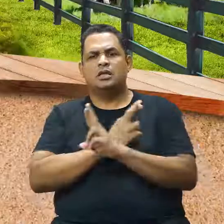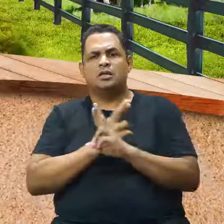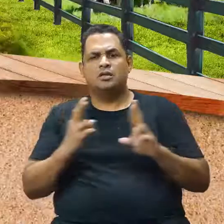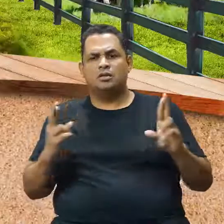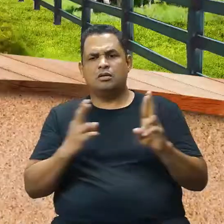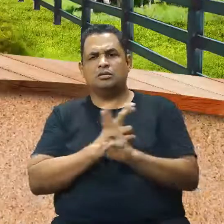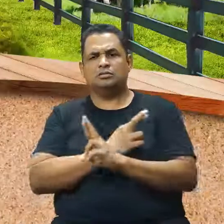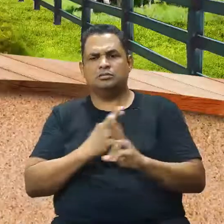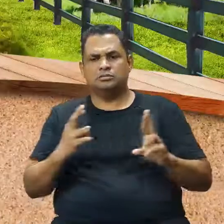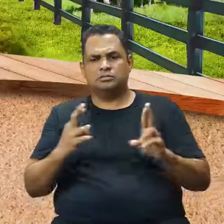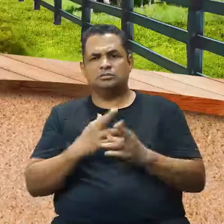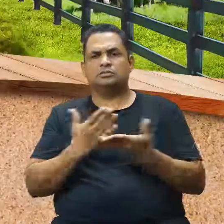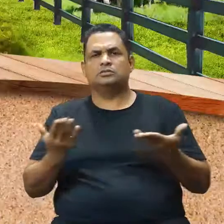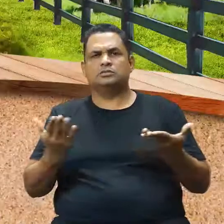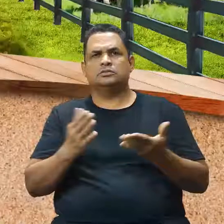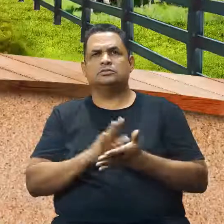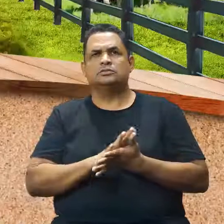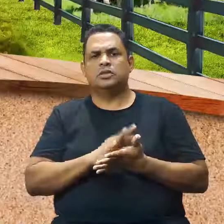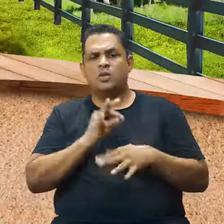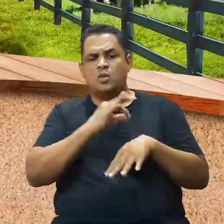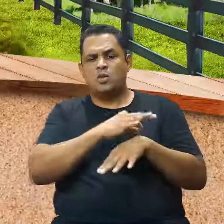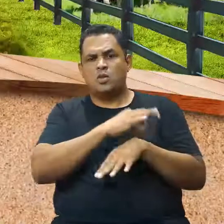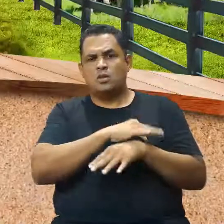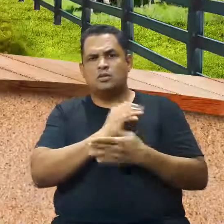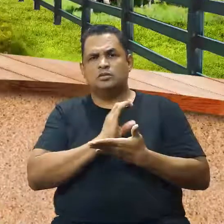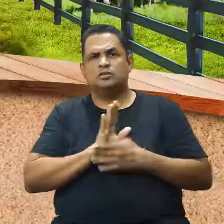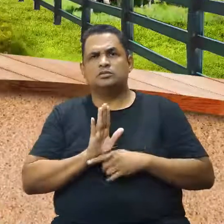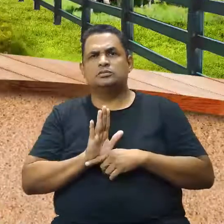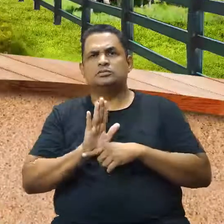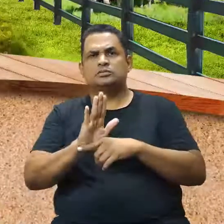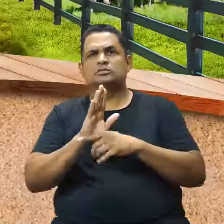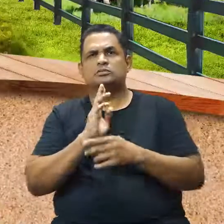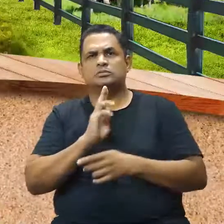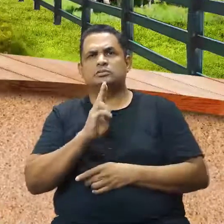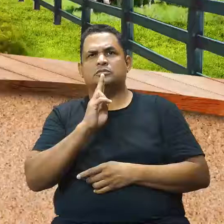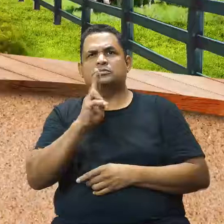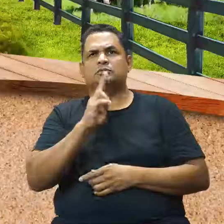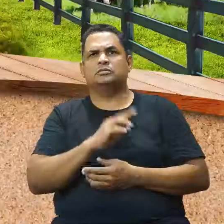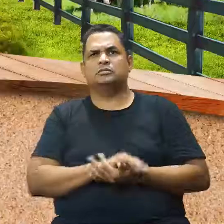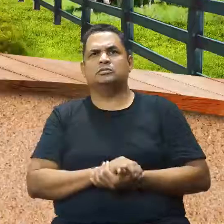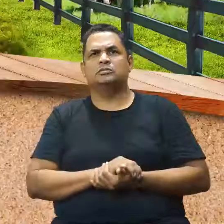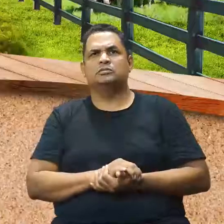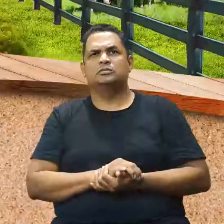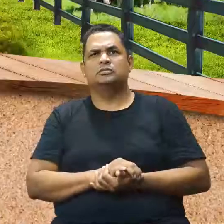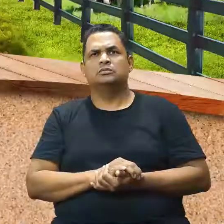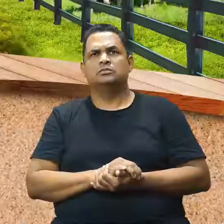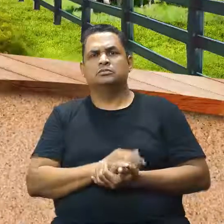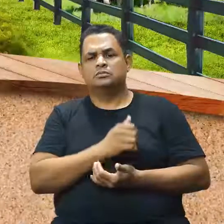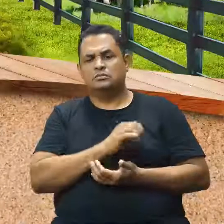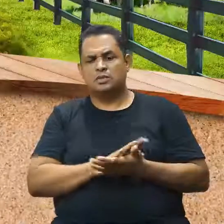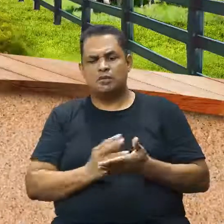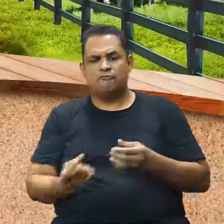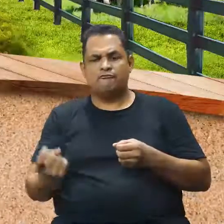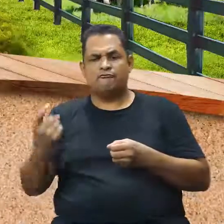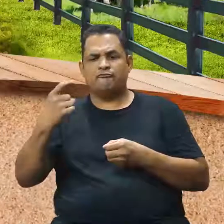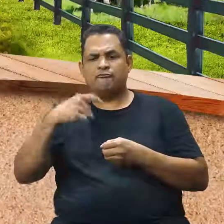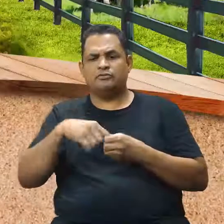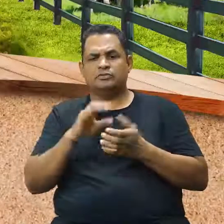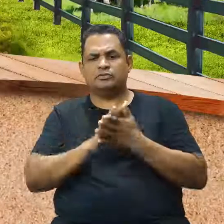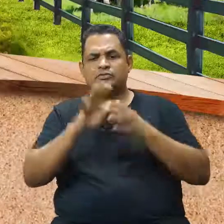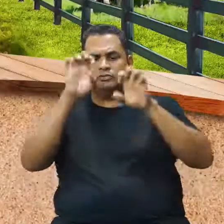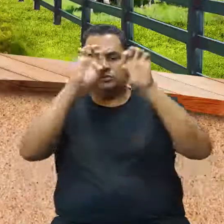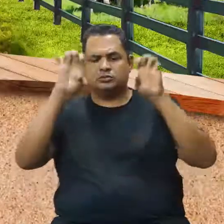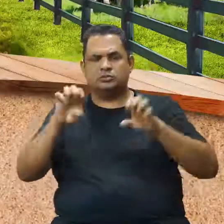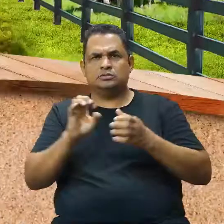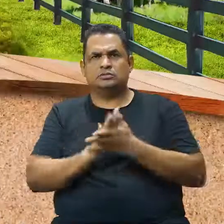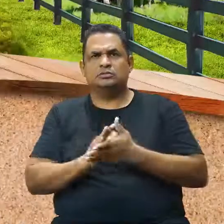desse inseto, desse animal, que auxilia no processo de manutenção, resgate das estruturas que